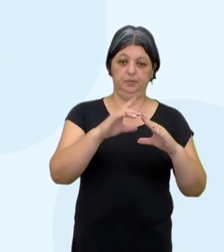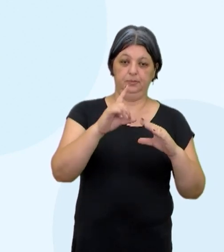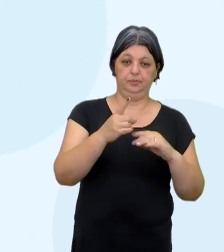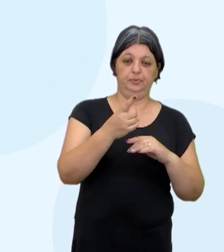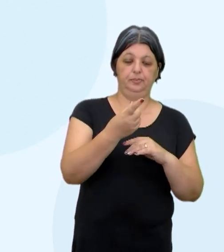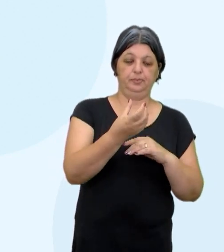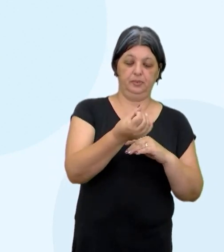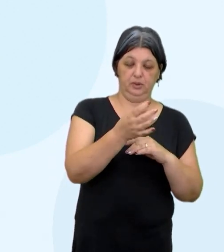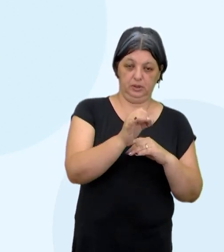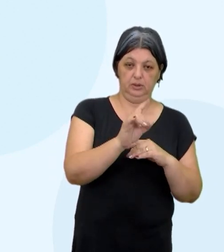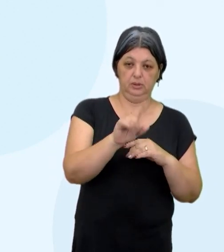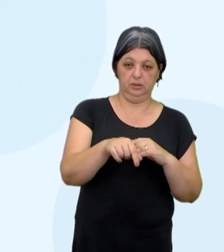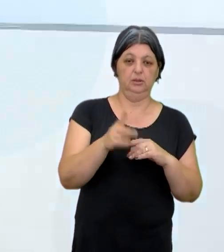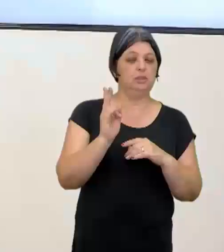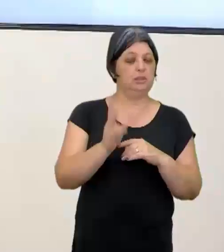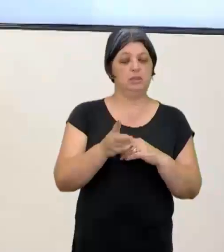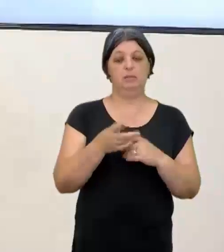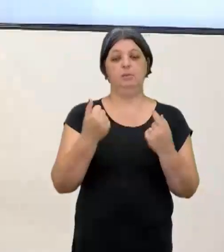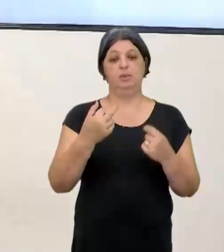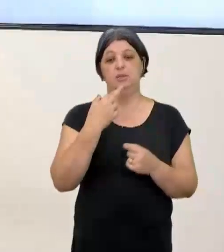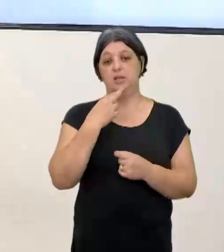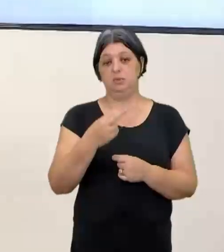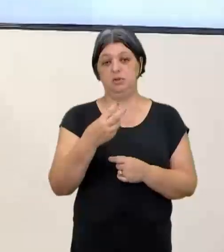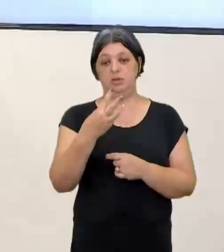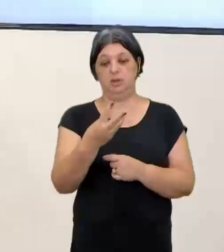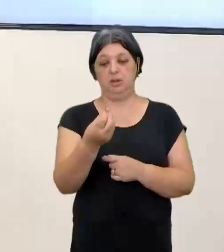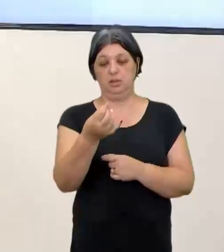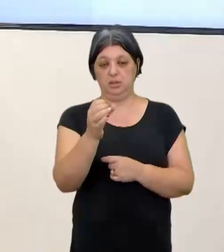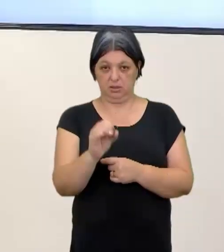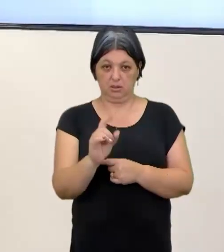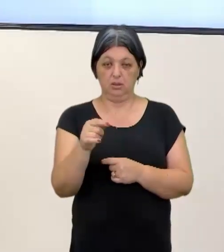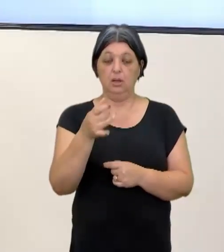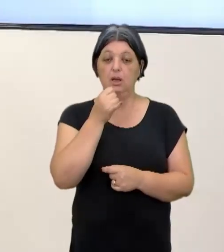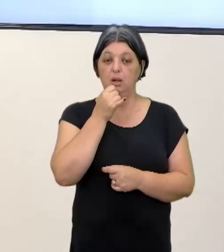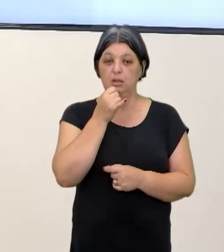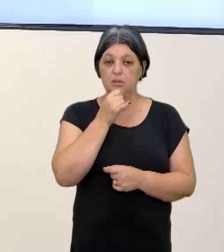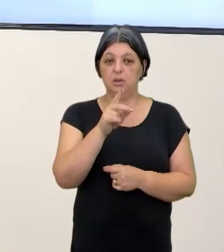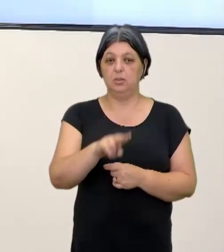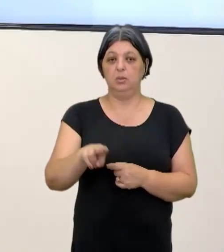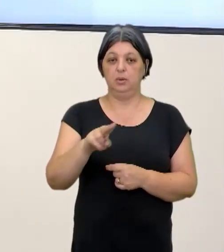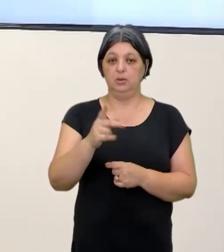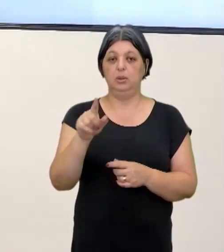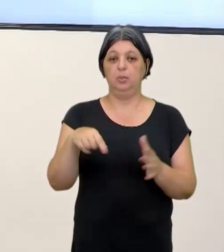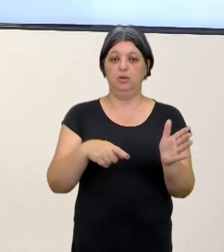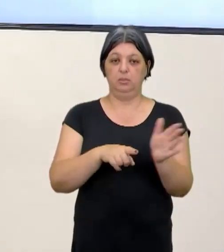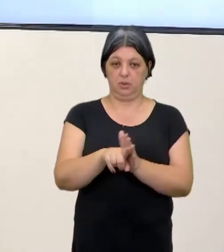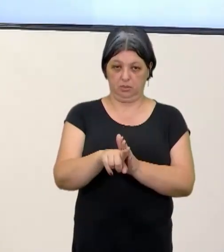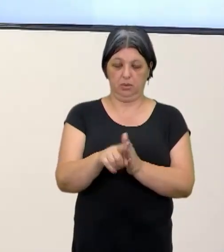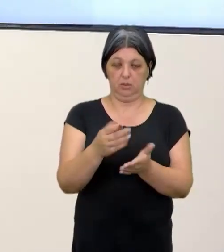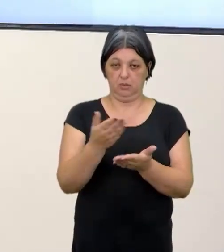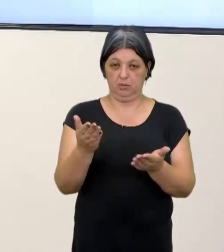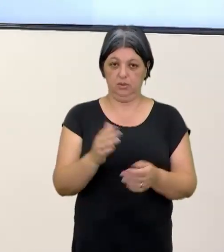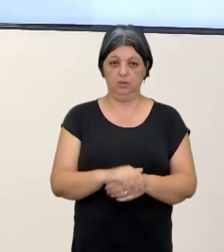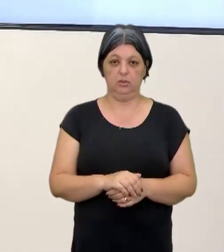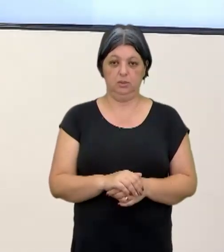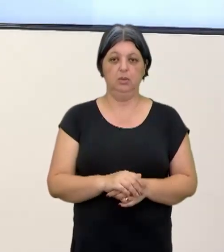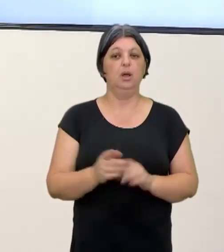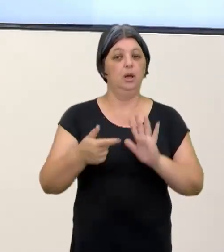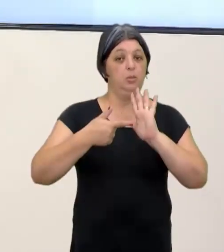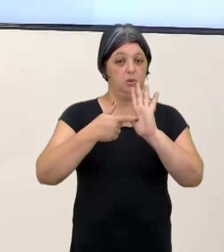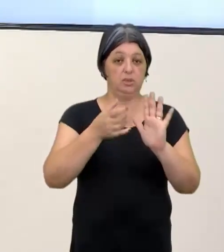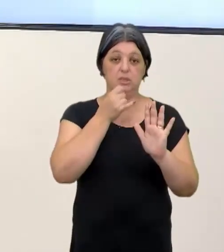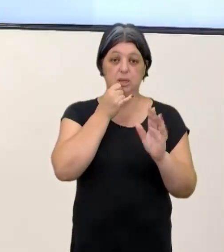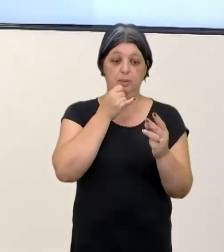Então, toda vez tem que dar 360. Então, a partir daí, eu vou para um exemplo para poder fazer uma perguntinha para você, tá bom? Mostrei exemplo